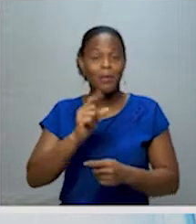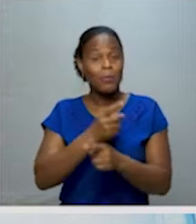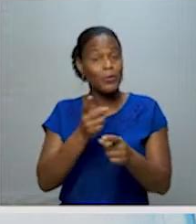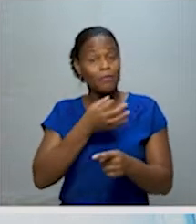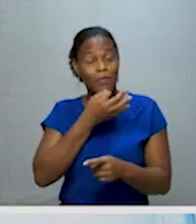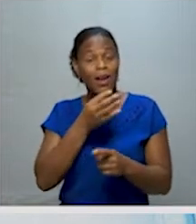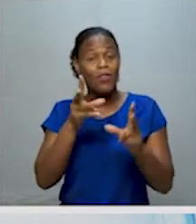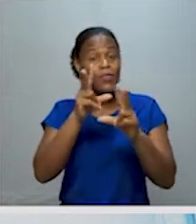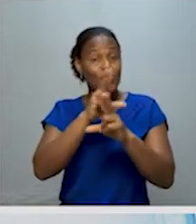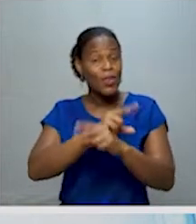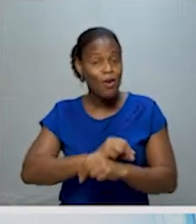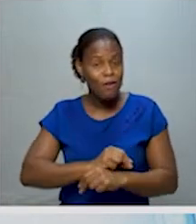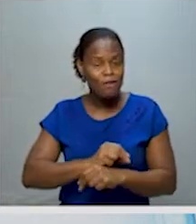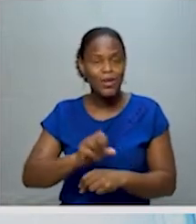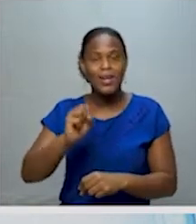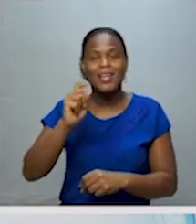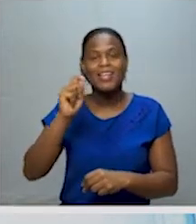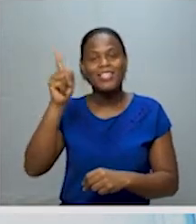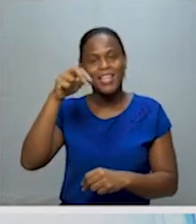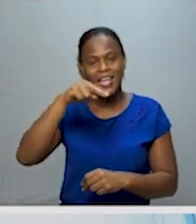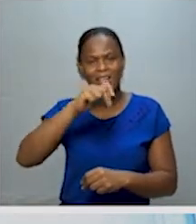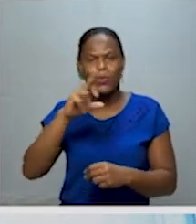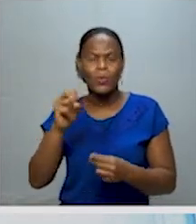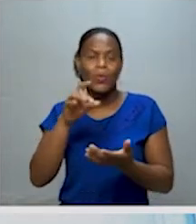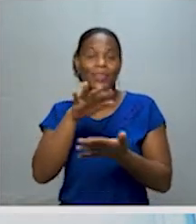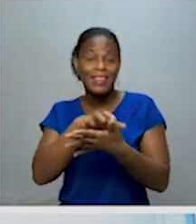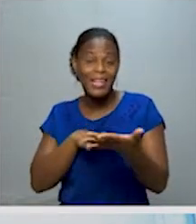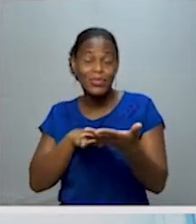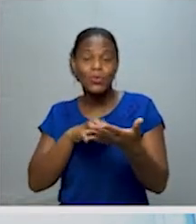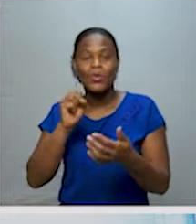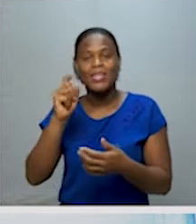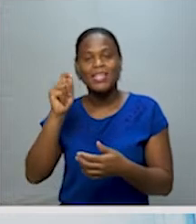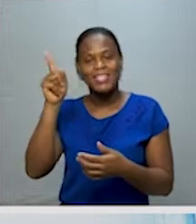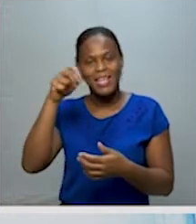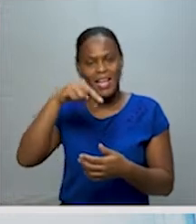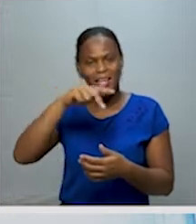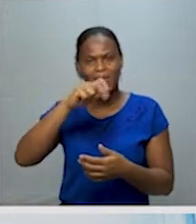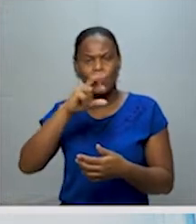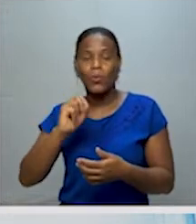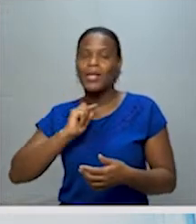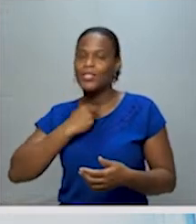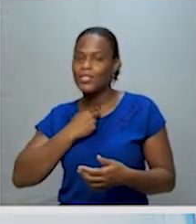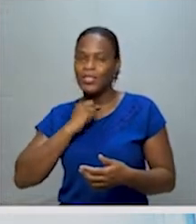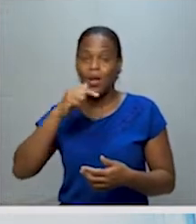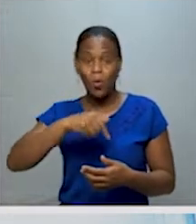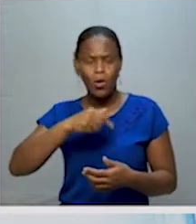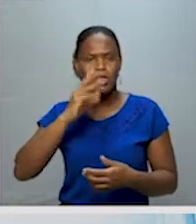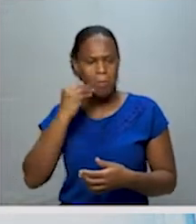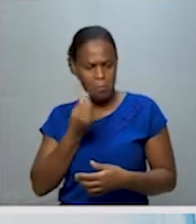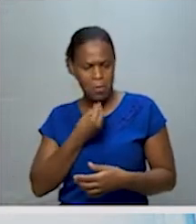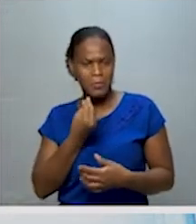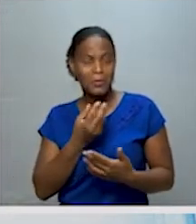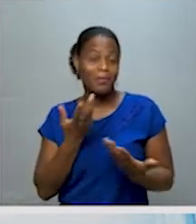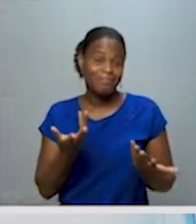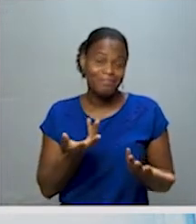novo género textual, que é o género digital, que hoje em dia está muito, digamos assim, na moda ou em